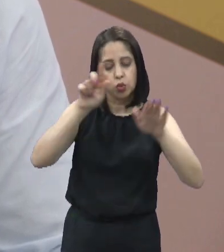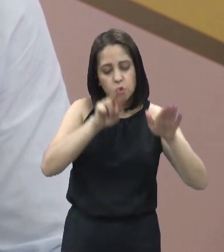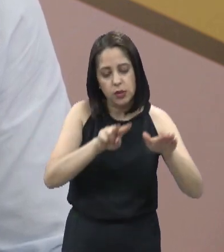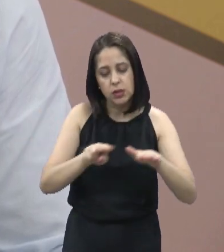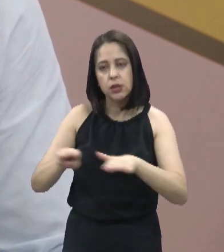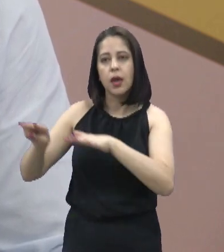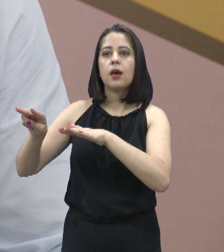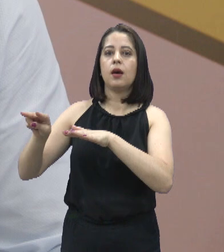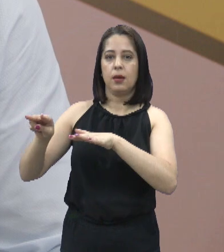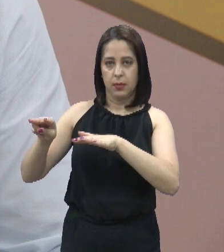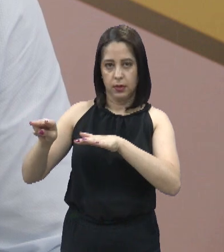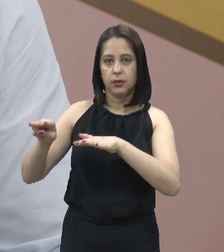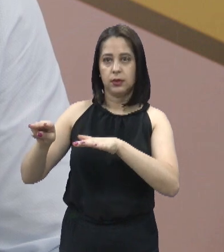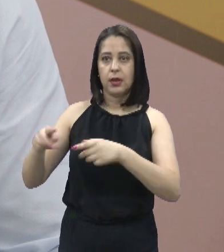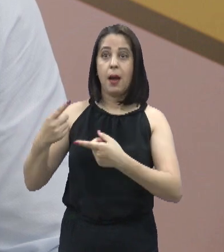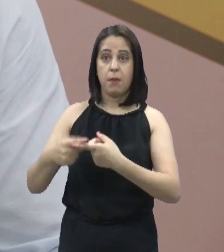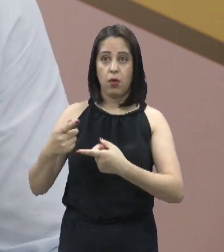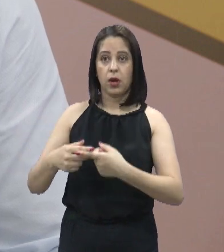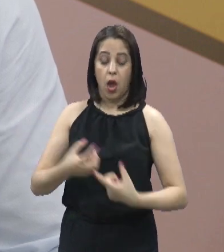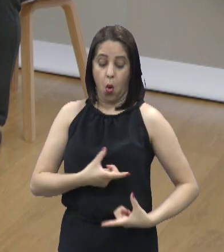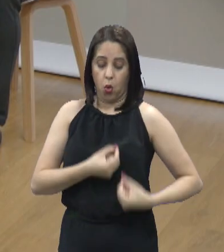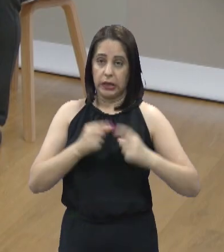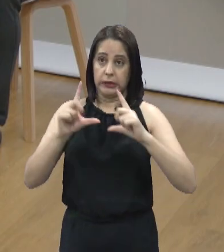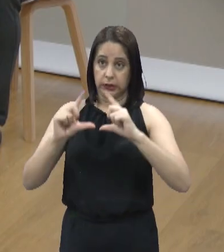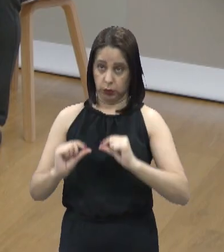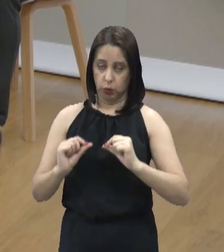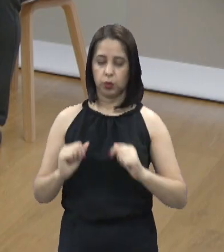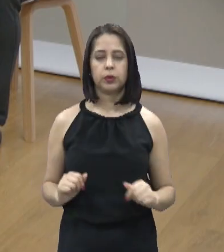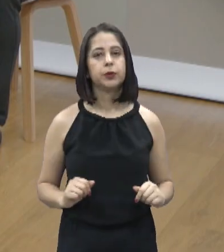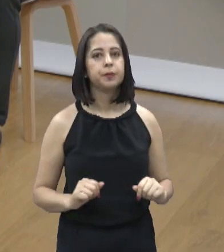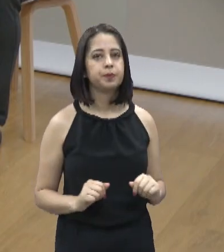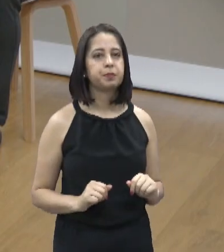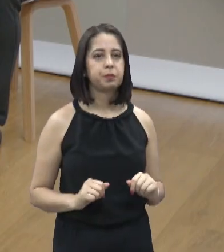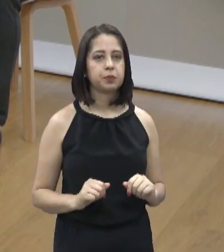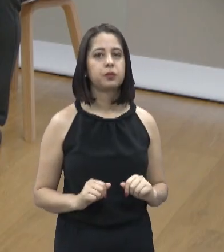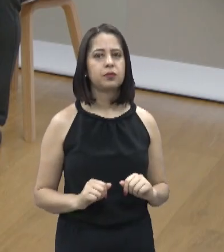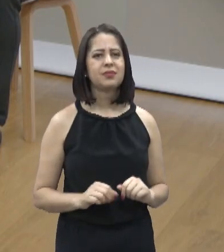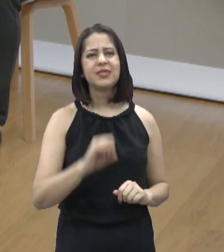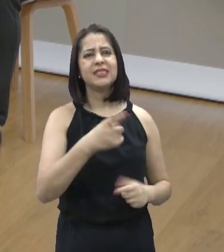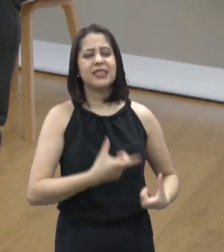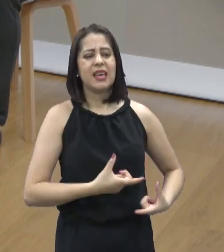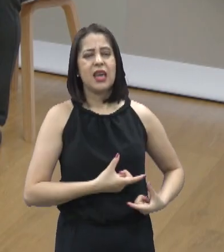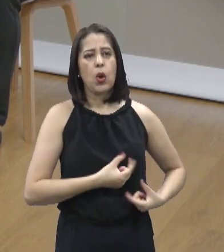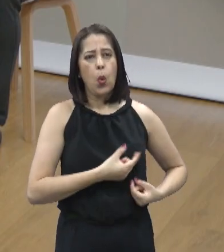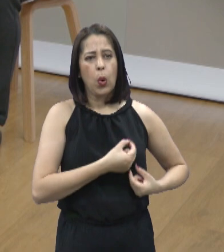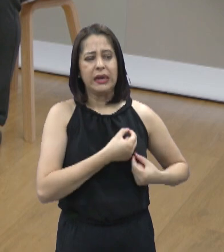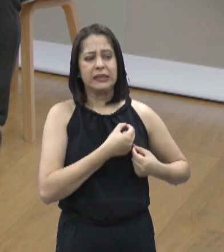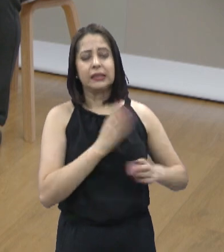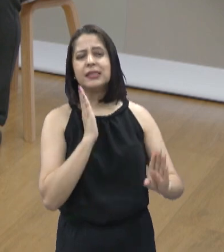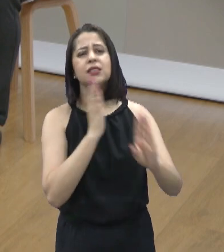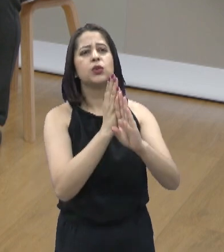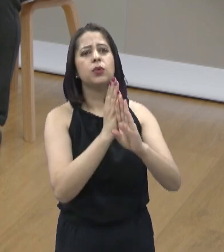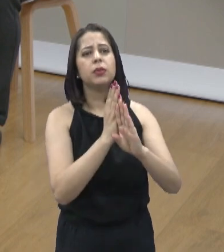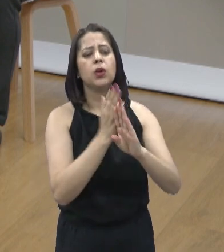isso sabidamente reduz o risco de câncer. Ótimo. Doutor, e quando o câncer de mama é diagnosticado, quais são